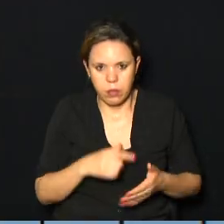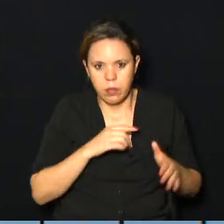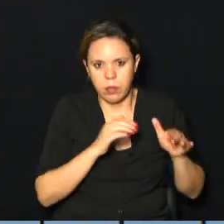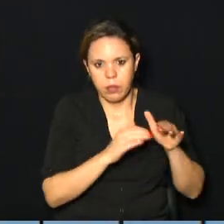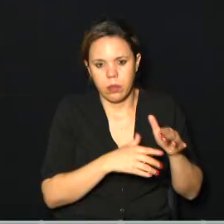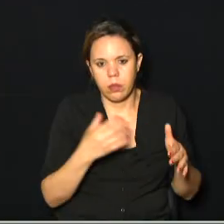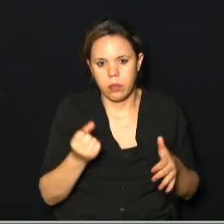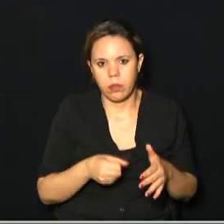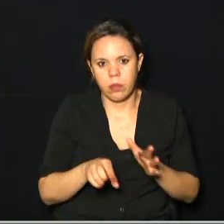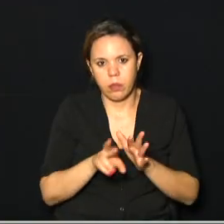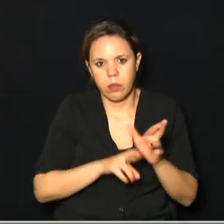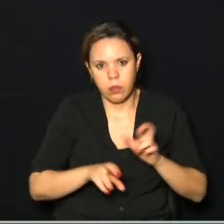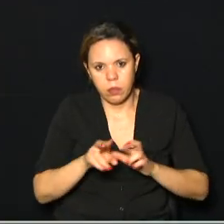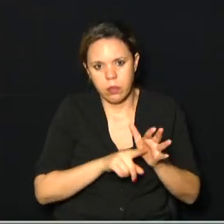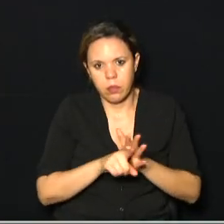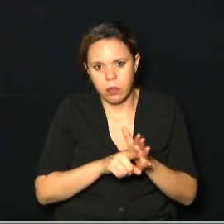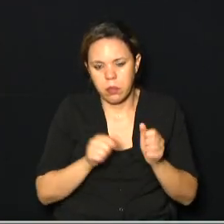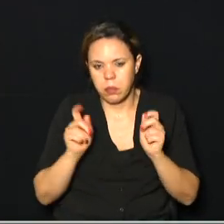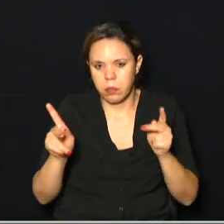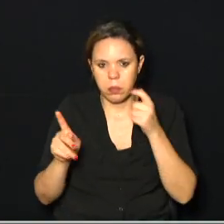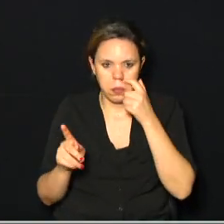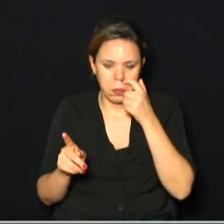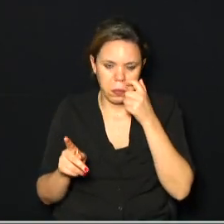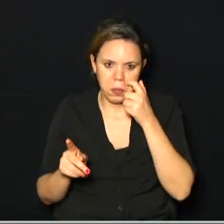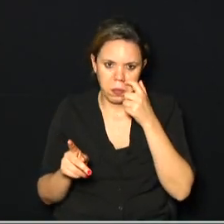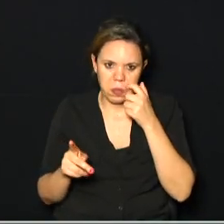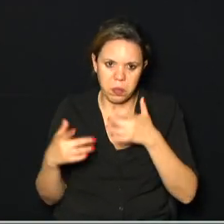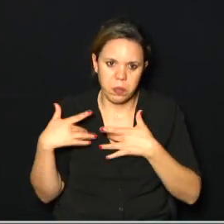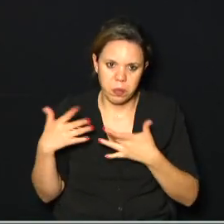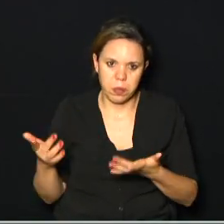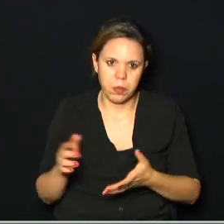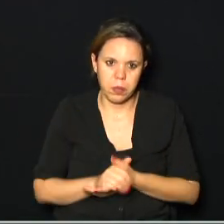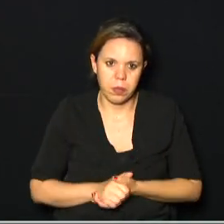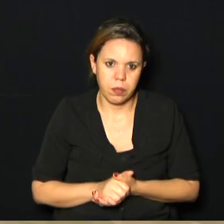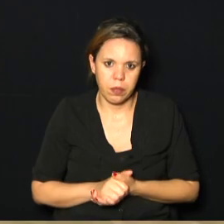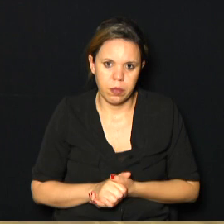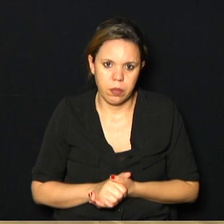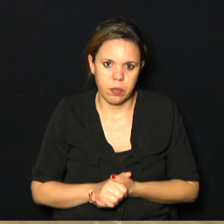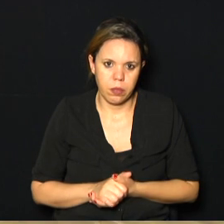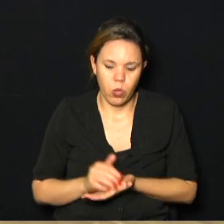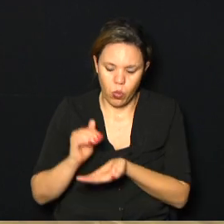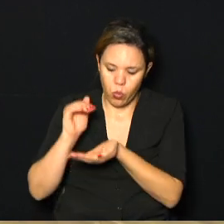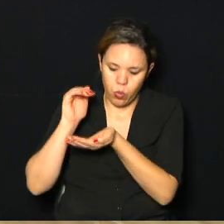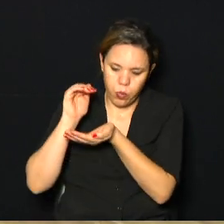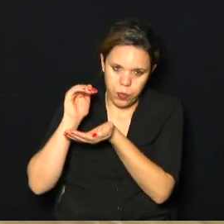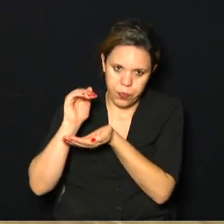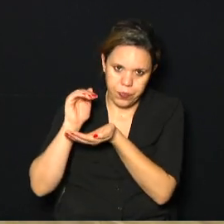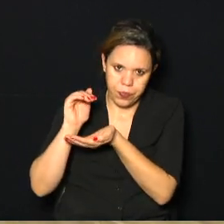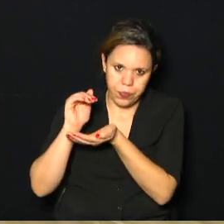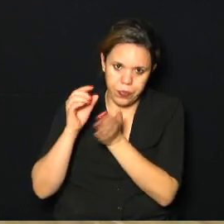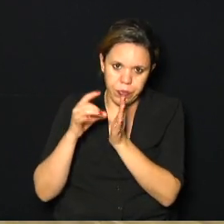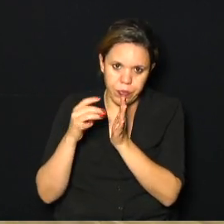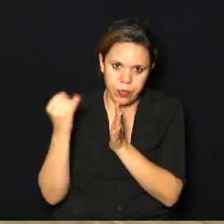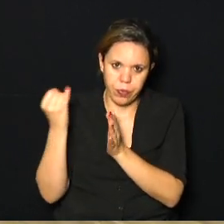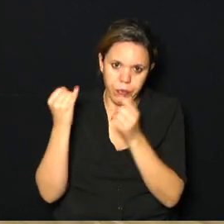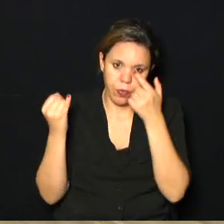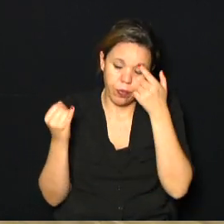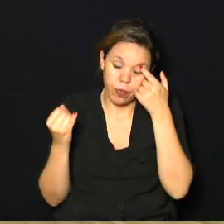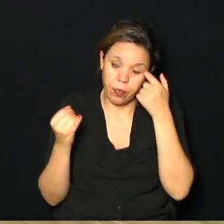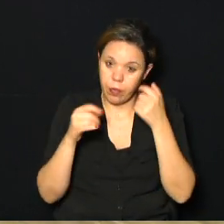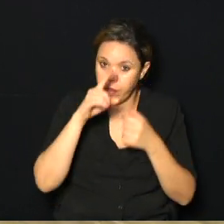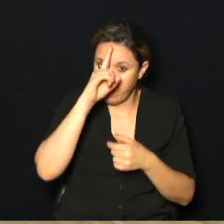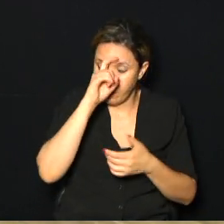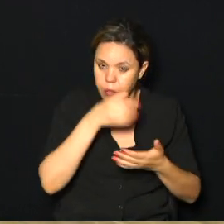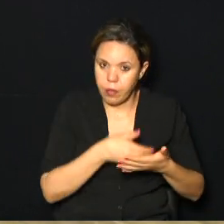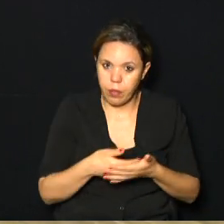eles vão checar se está tudo ok para poder doar. Até aqueles potinhos de vidros, né, doutora? É importante para a maternidade